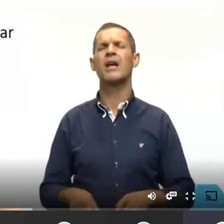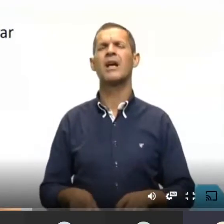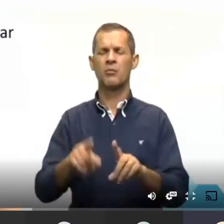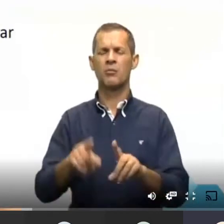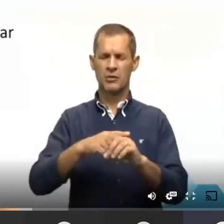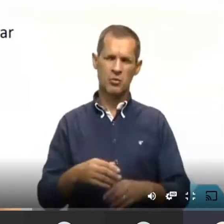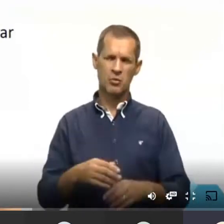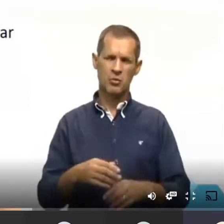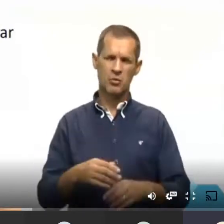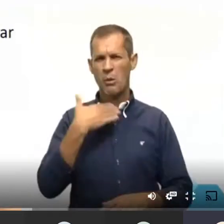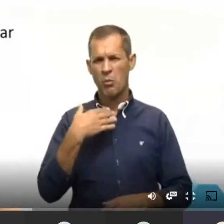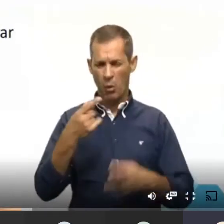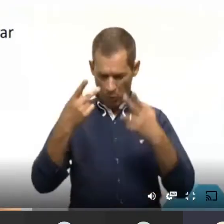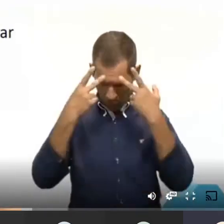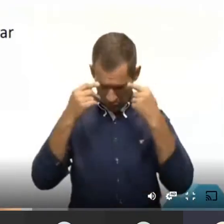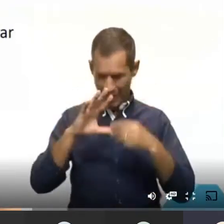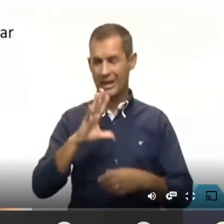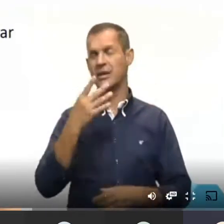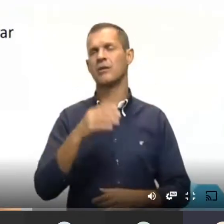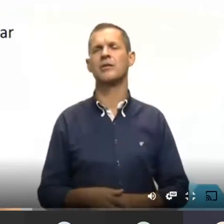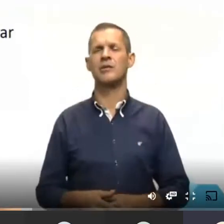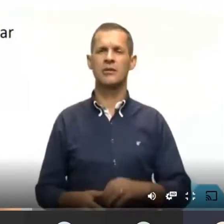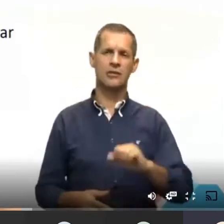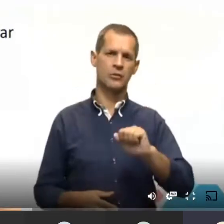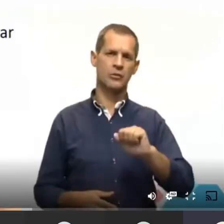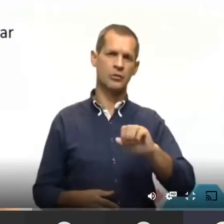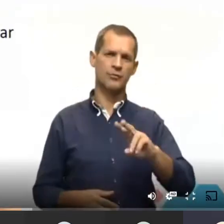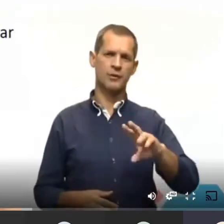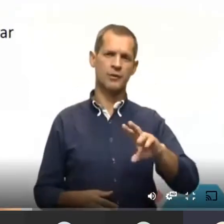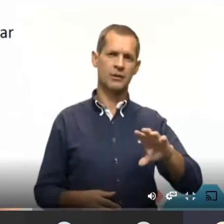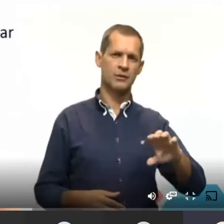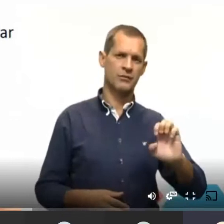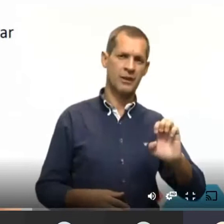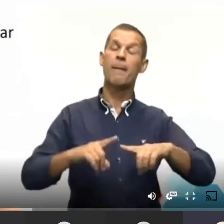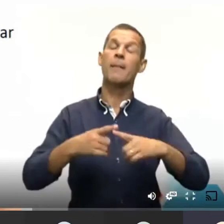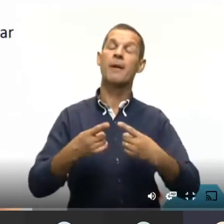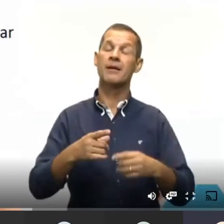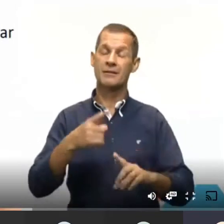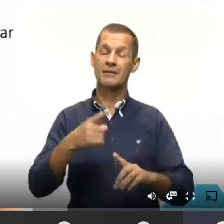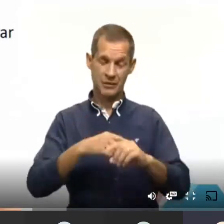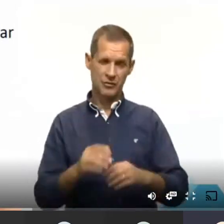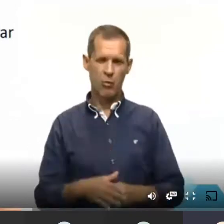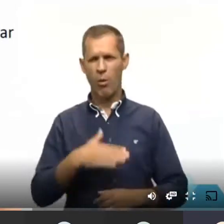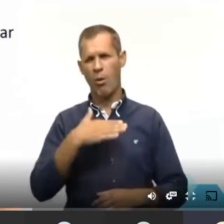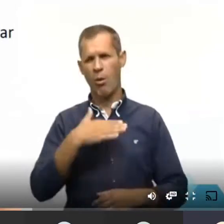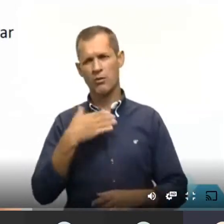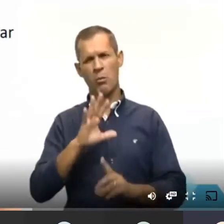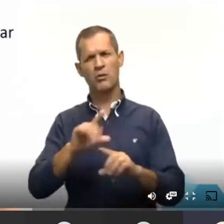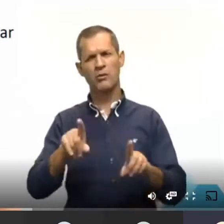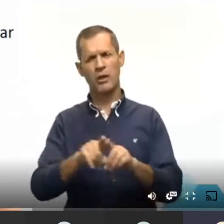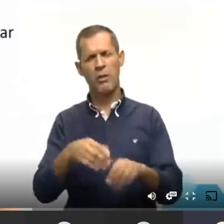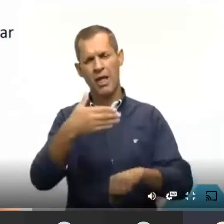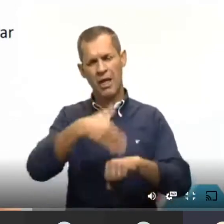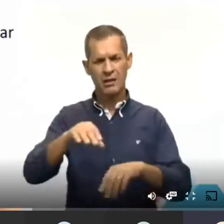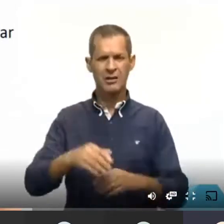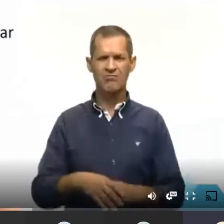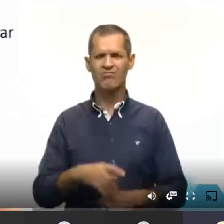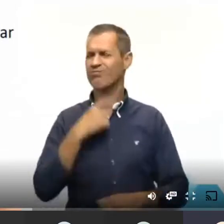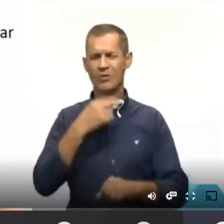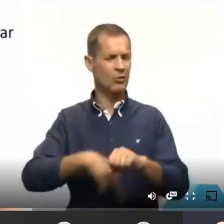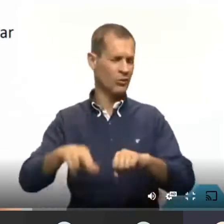É o tipo de necrose comum que ocorre no AVE, né? E esse tipo de necrose ele vai causar